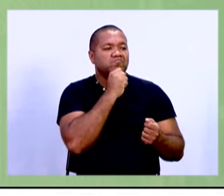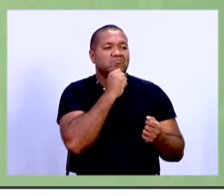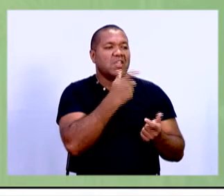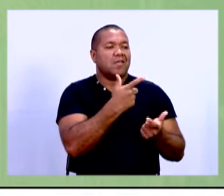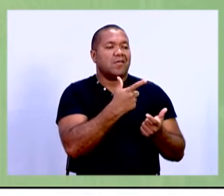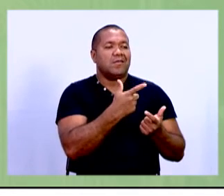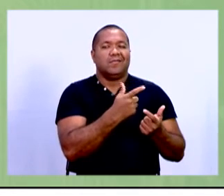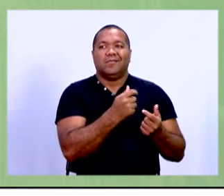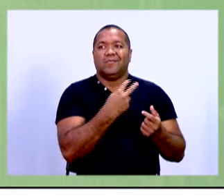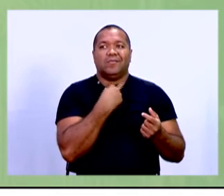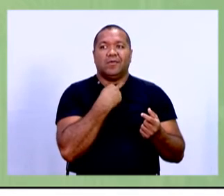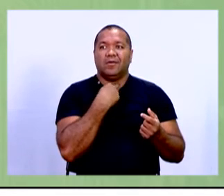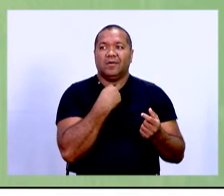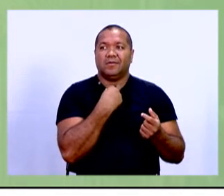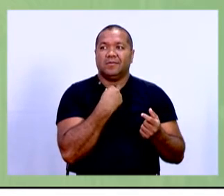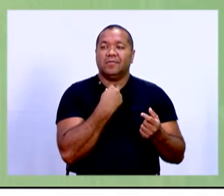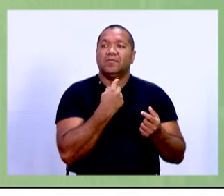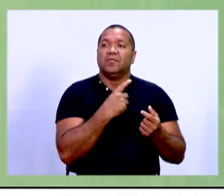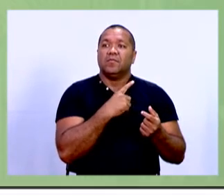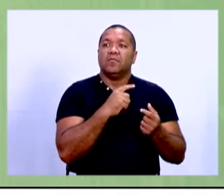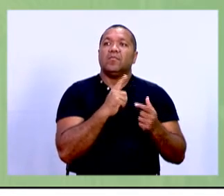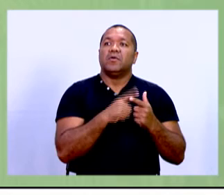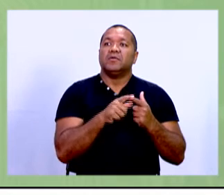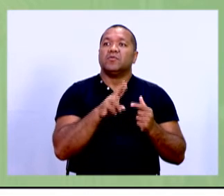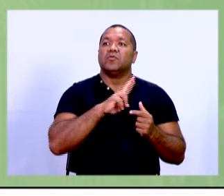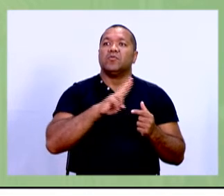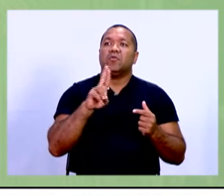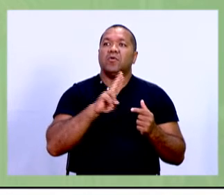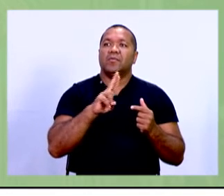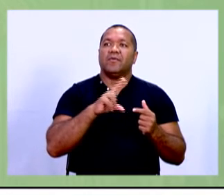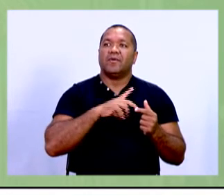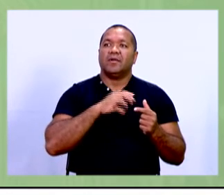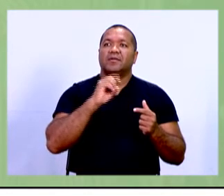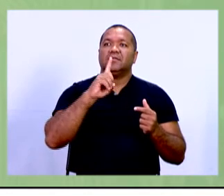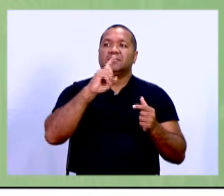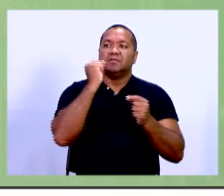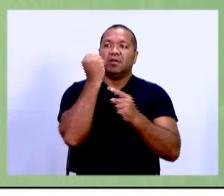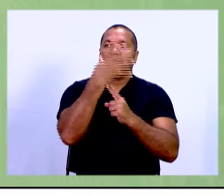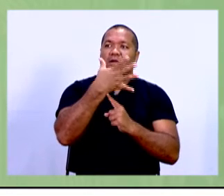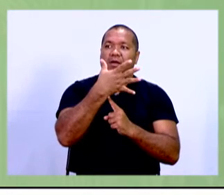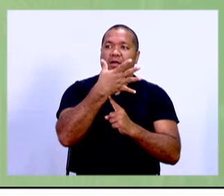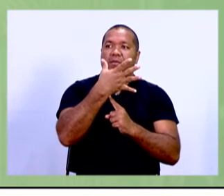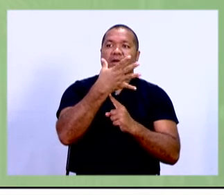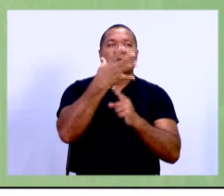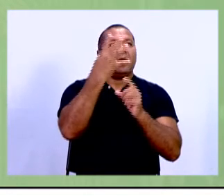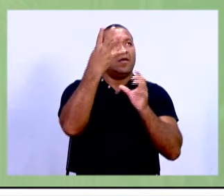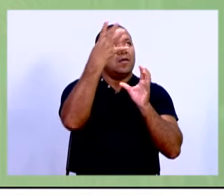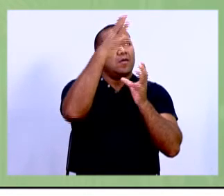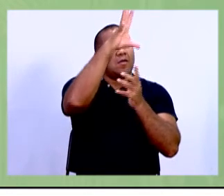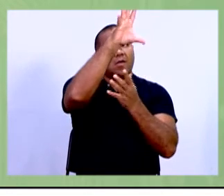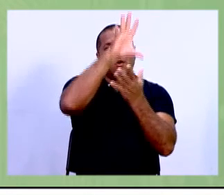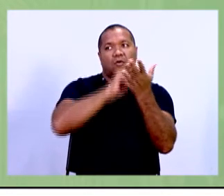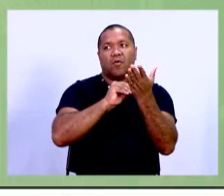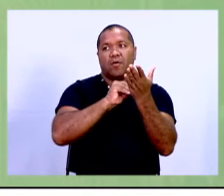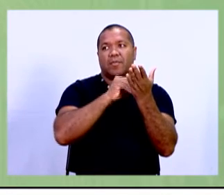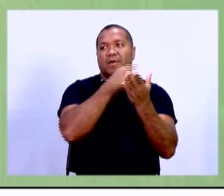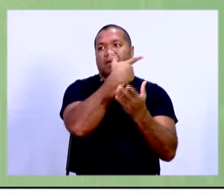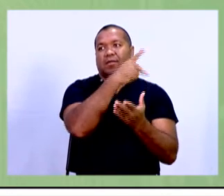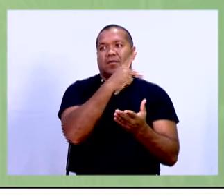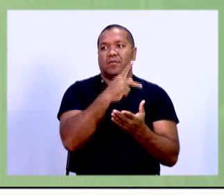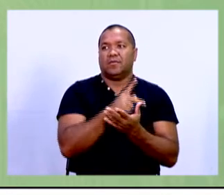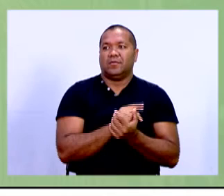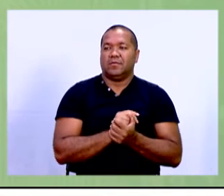cliente. Por isso que chama-se diagrama de estrutura composta, porque uma compõe a